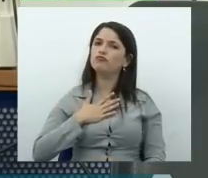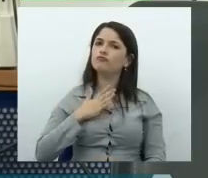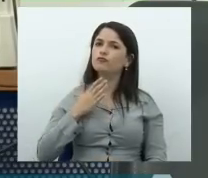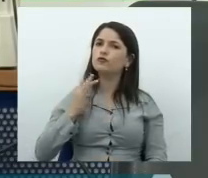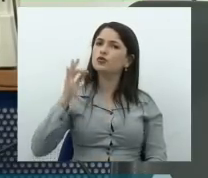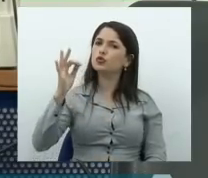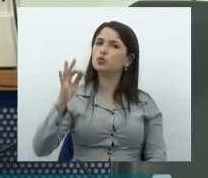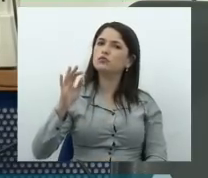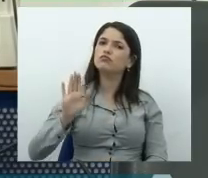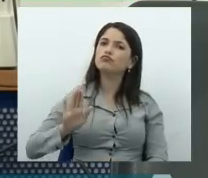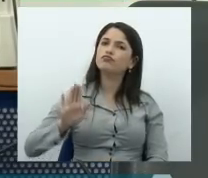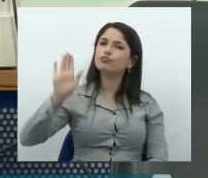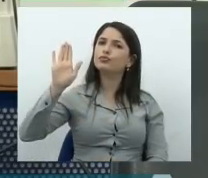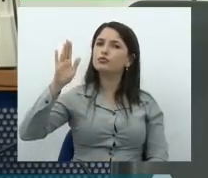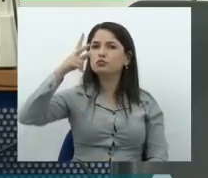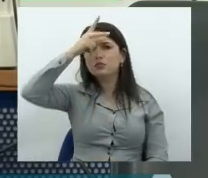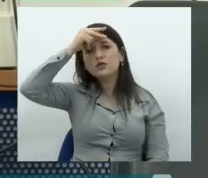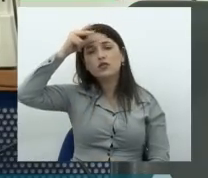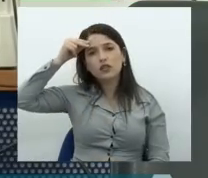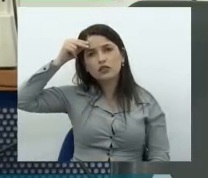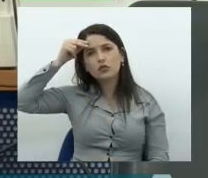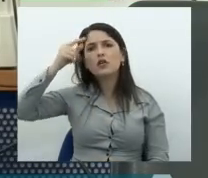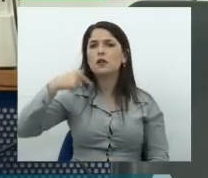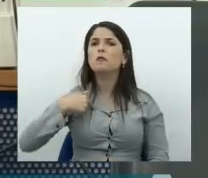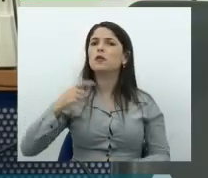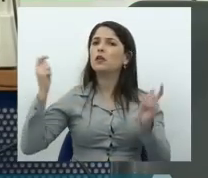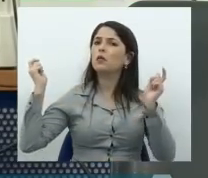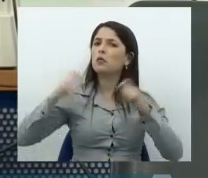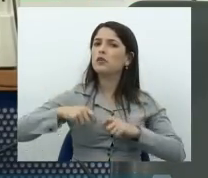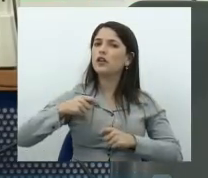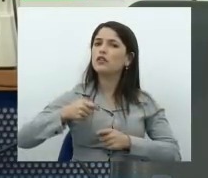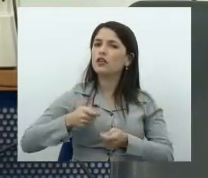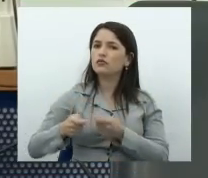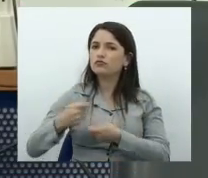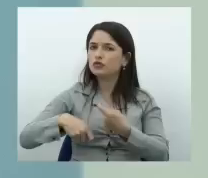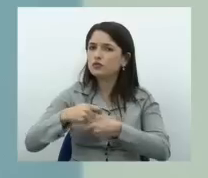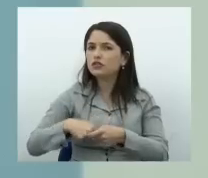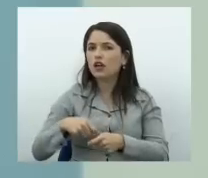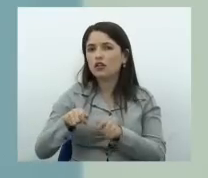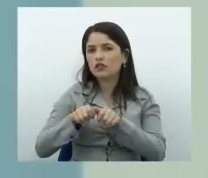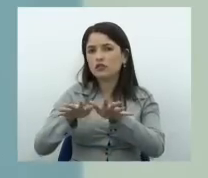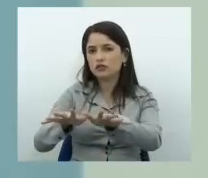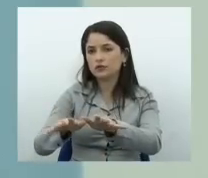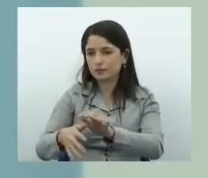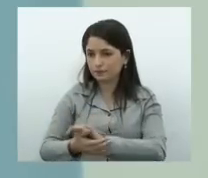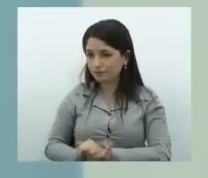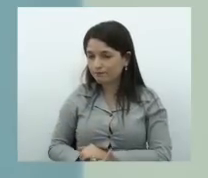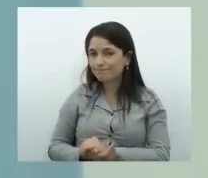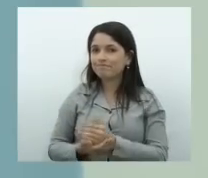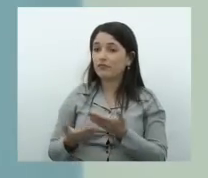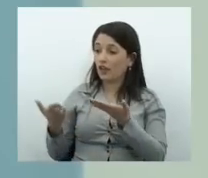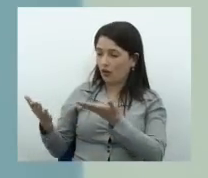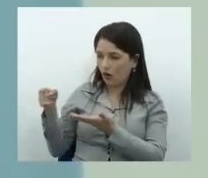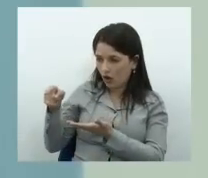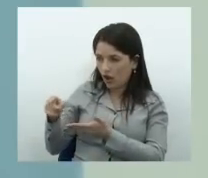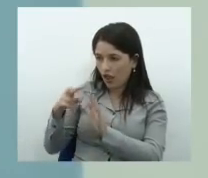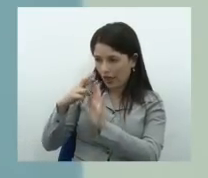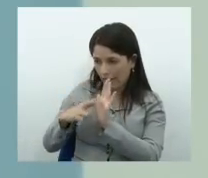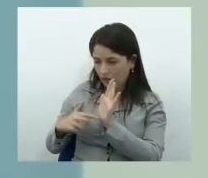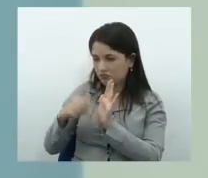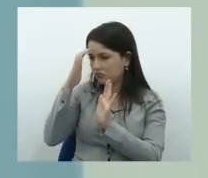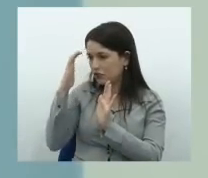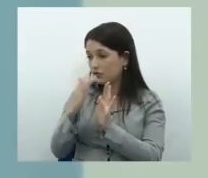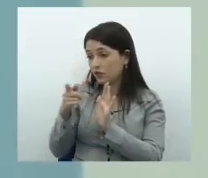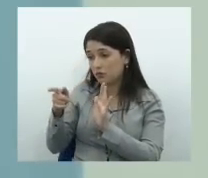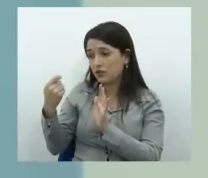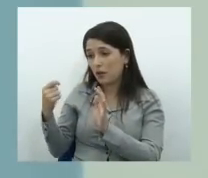competência muito grande para dirigir esse setor na nossa cidade. Ok, candidato, obrigado. Pela regra, então, o senhor é o próximo a perguntar. Para quem o senhor vai dirigir